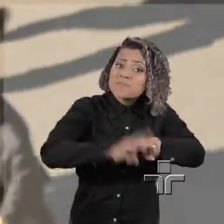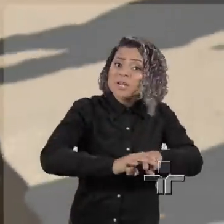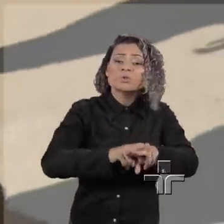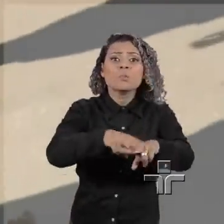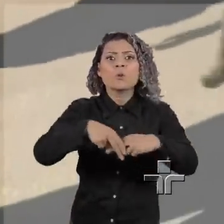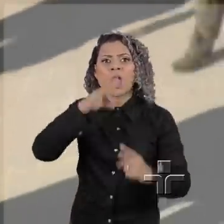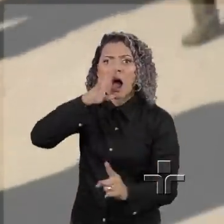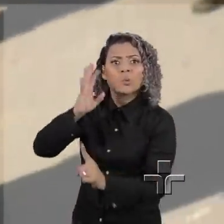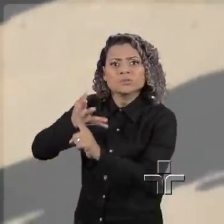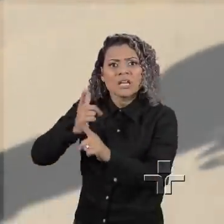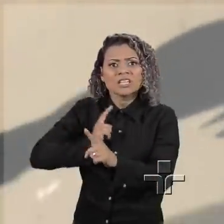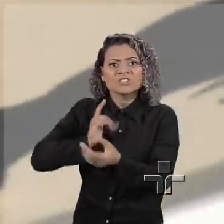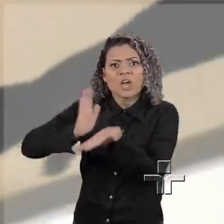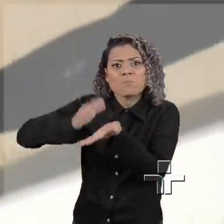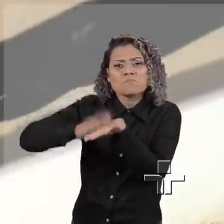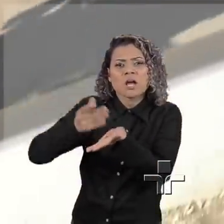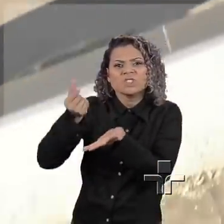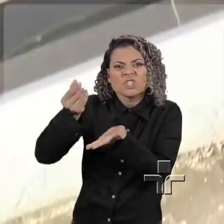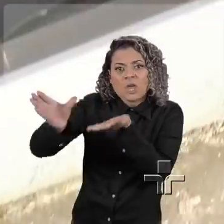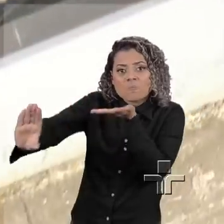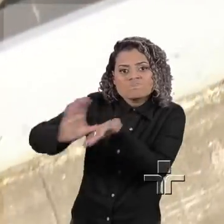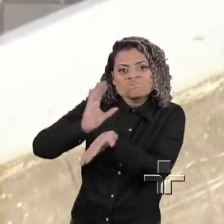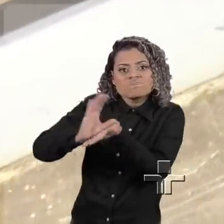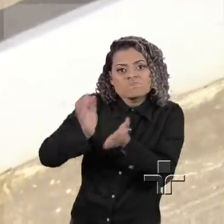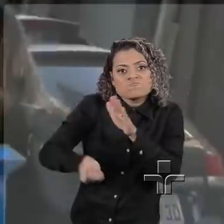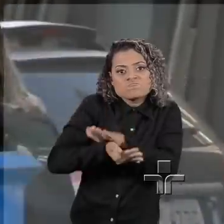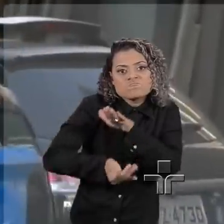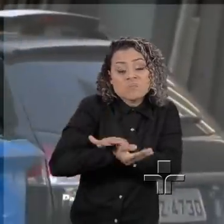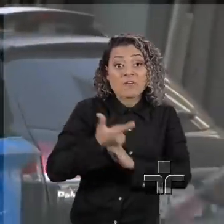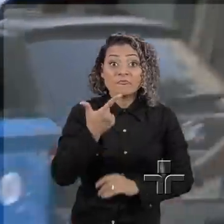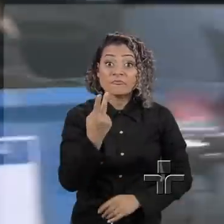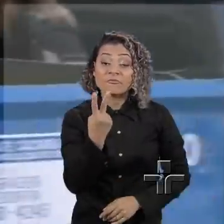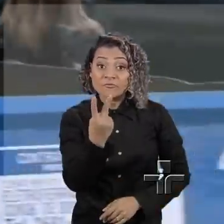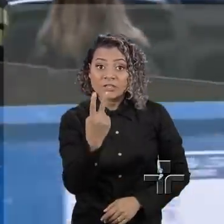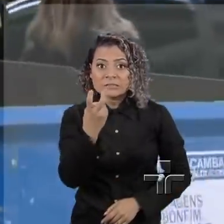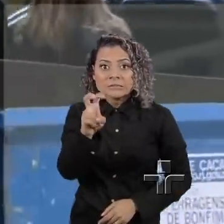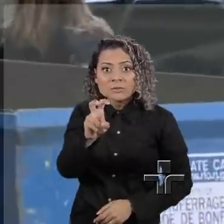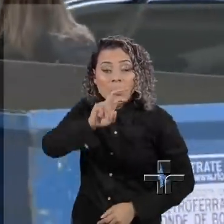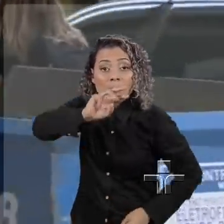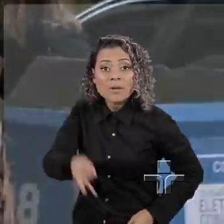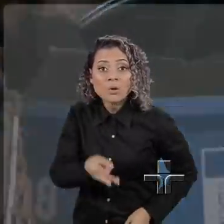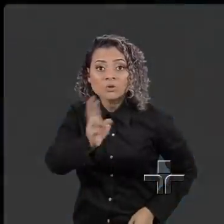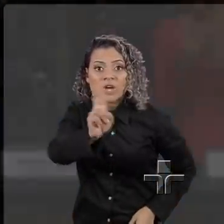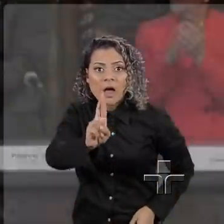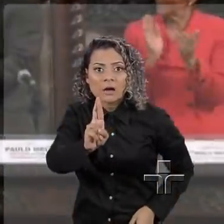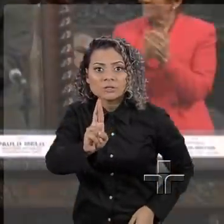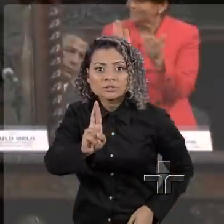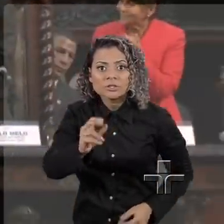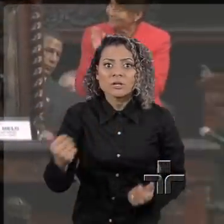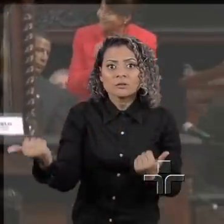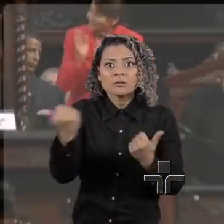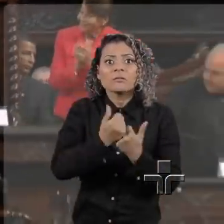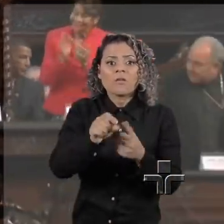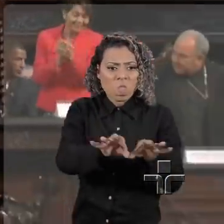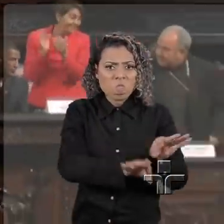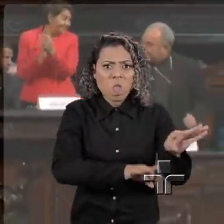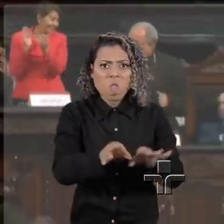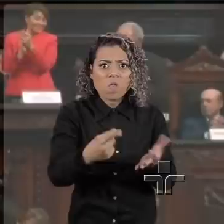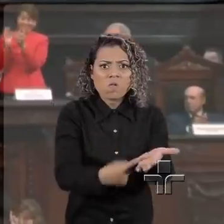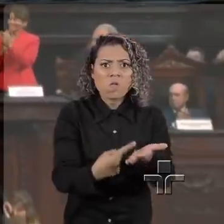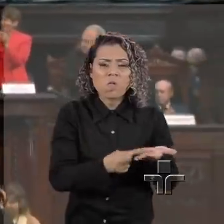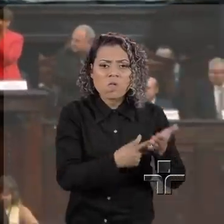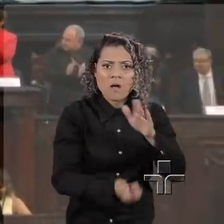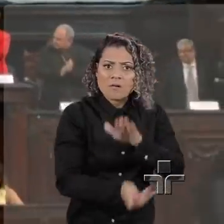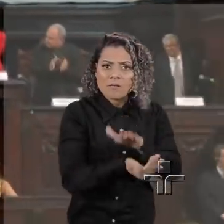de ter recebido mesadas que somaram 25 milhões de reais, quando vice de Cabral, e de montar um novo esquema de